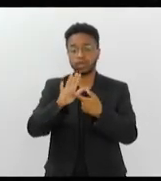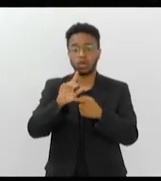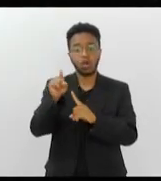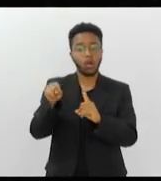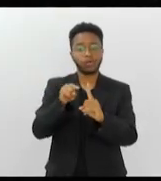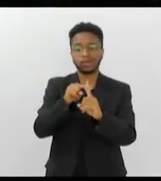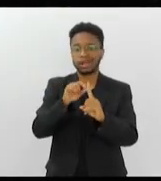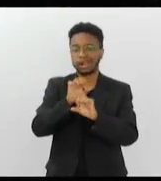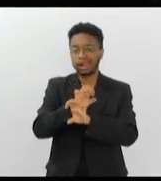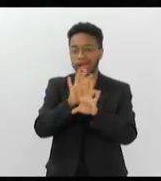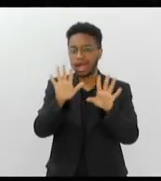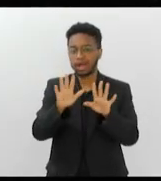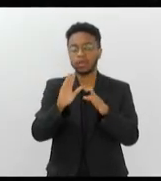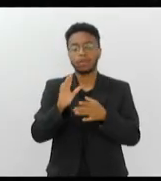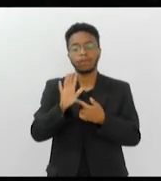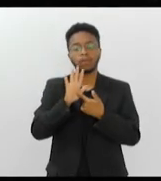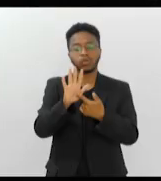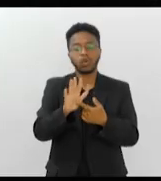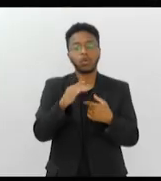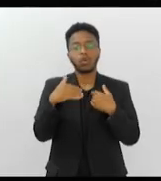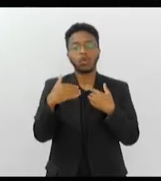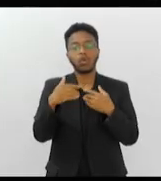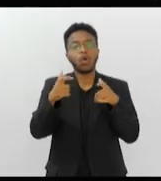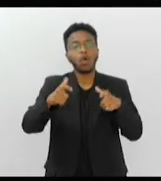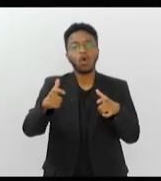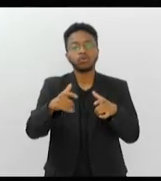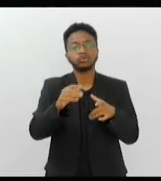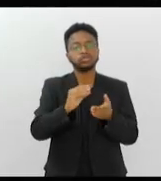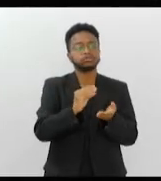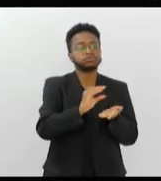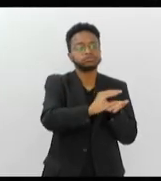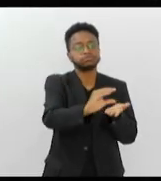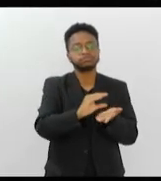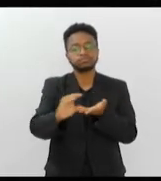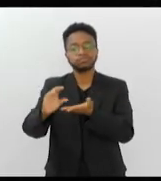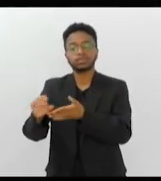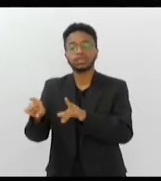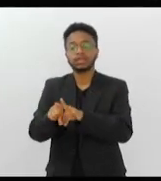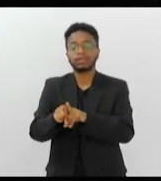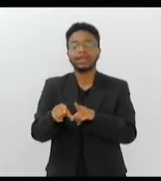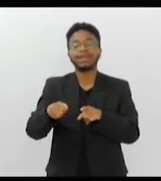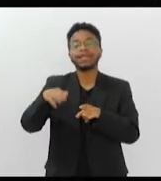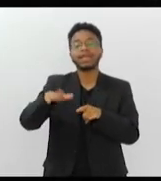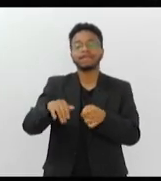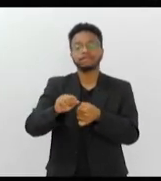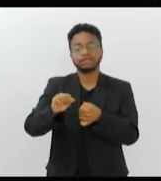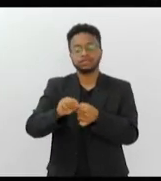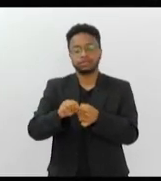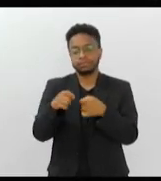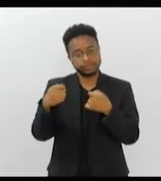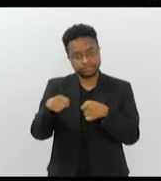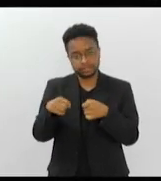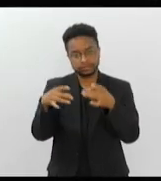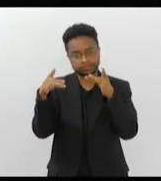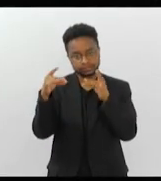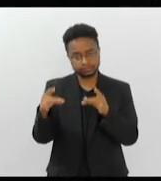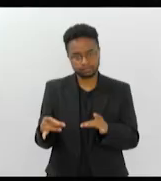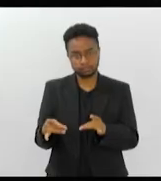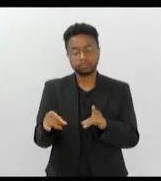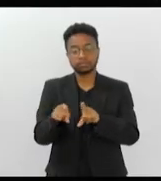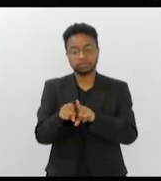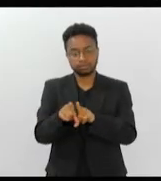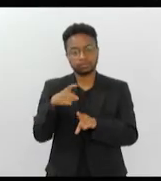para onde vai ser transferido, né, e quem vai realizá-la, com objeto claro. Sujeita